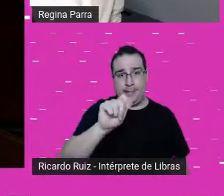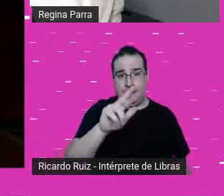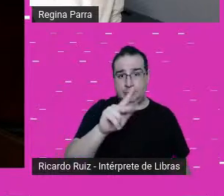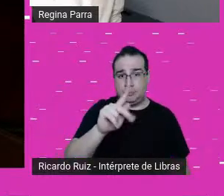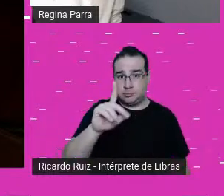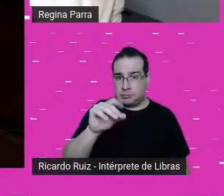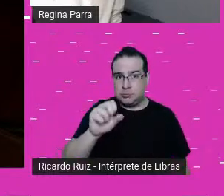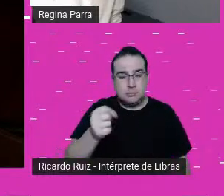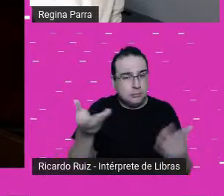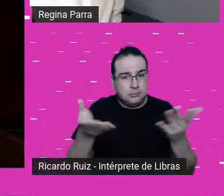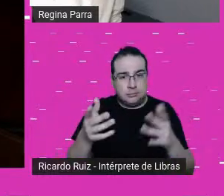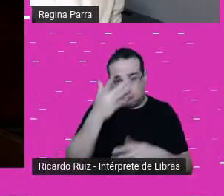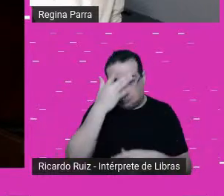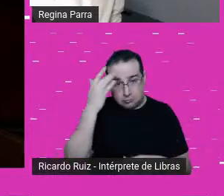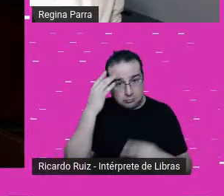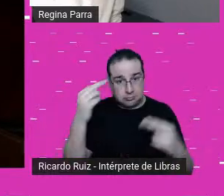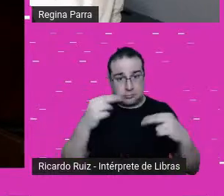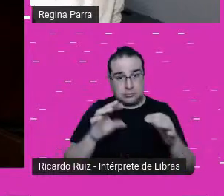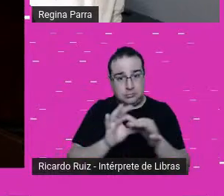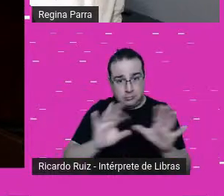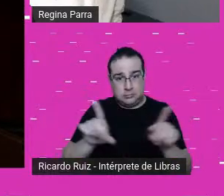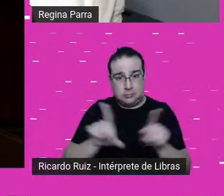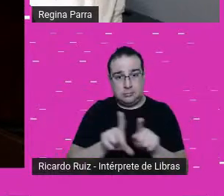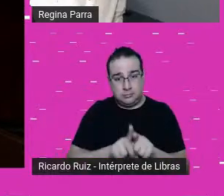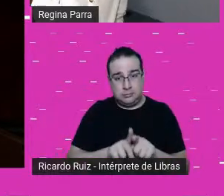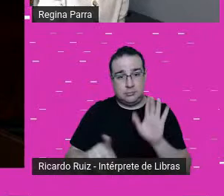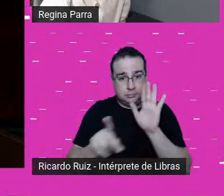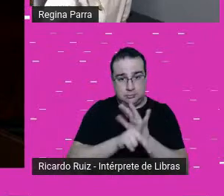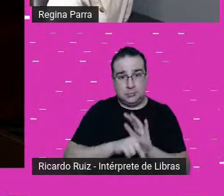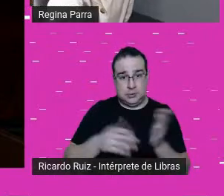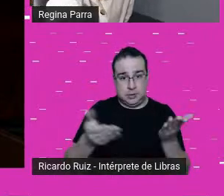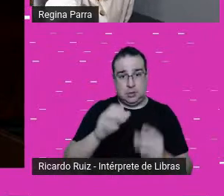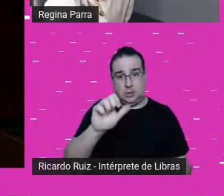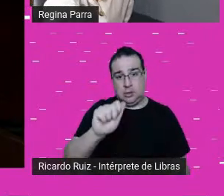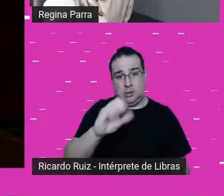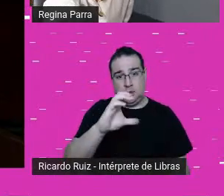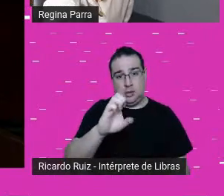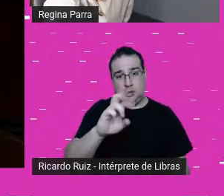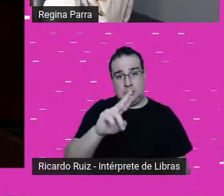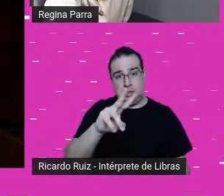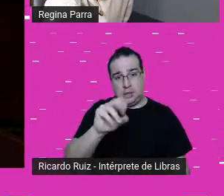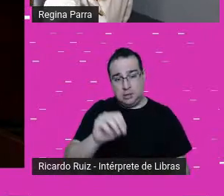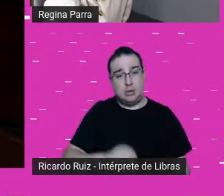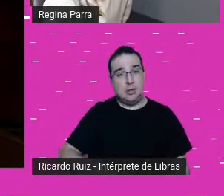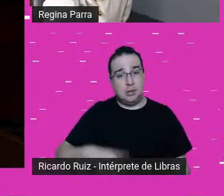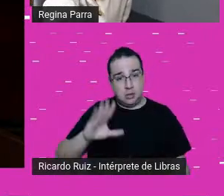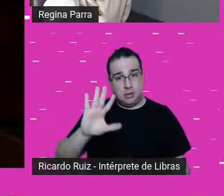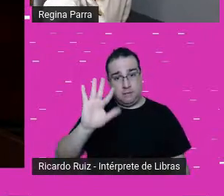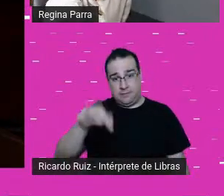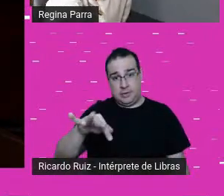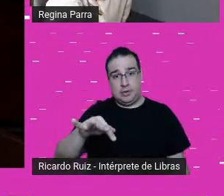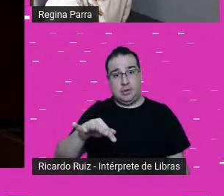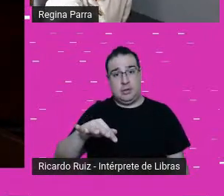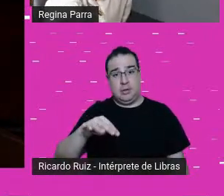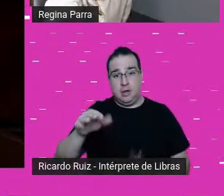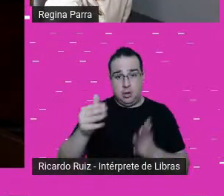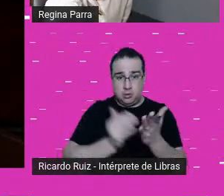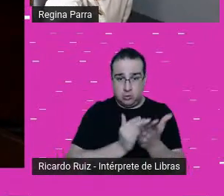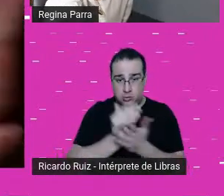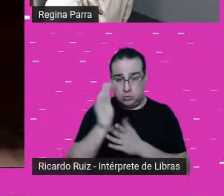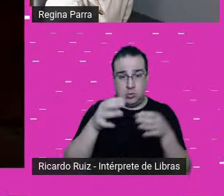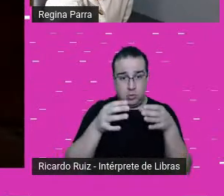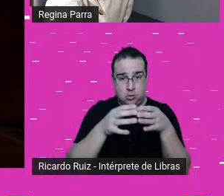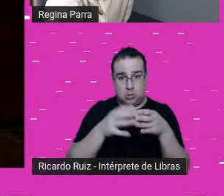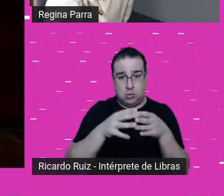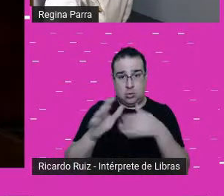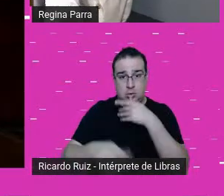à disposição para quem quiser ver, né, no acervo agora, E esse foi o fio. Então, a partir disso,